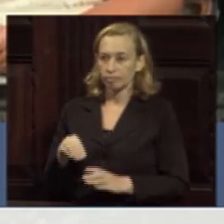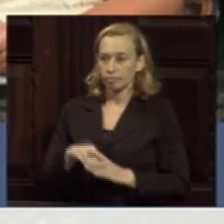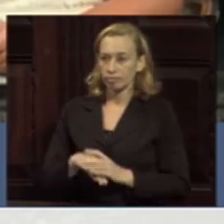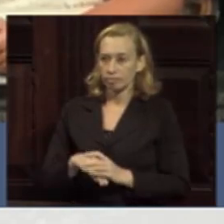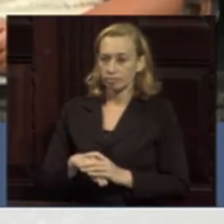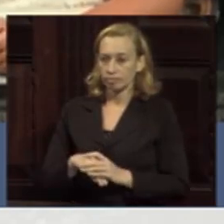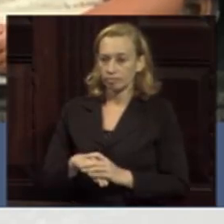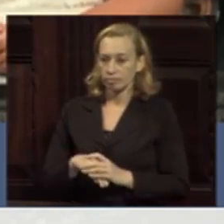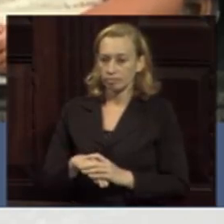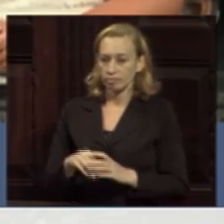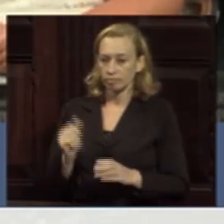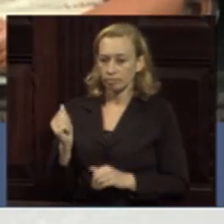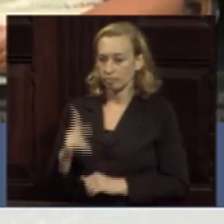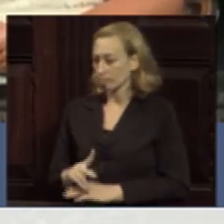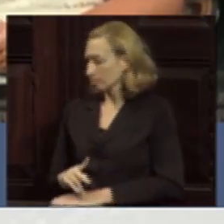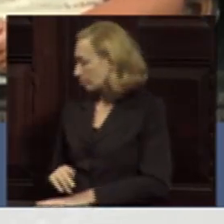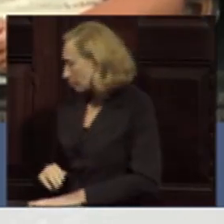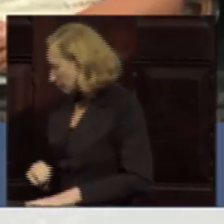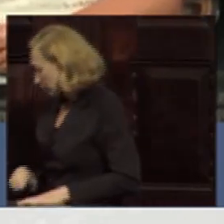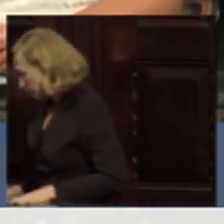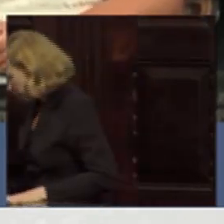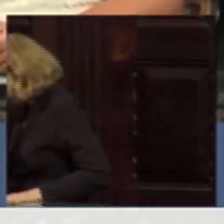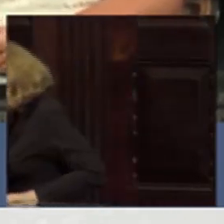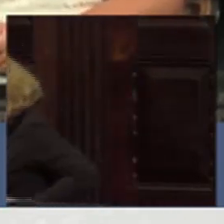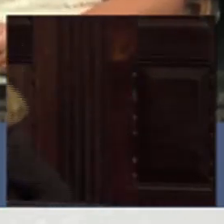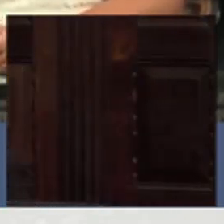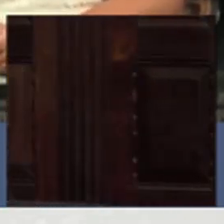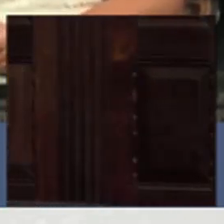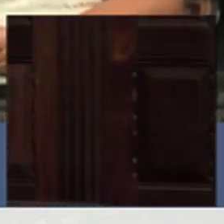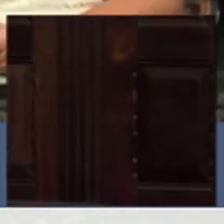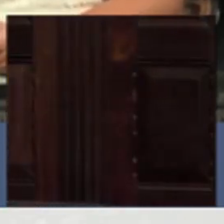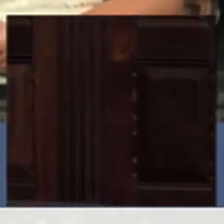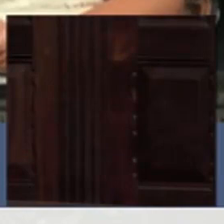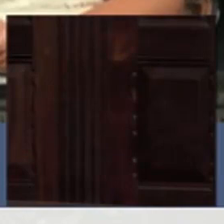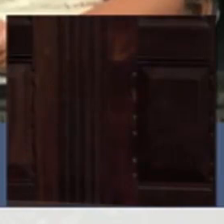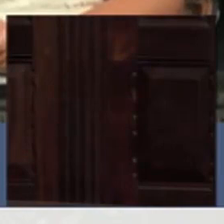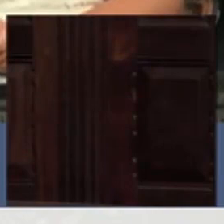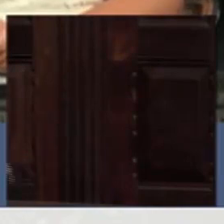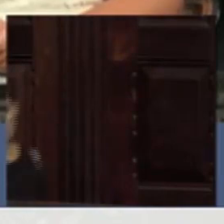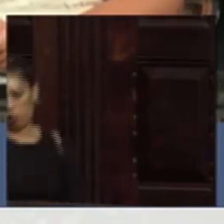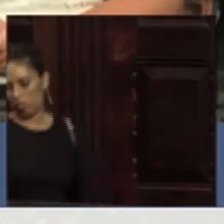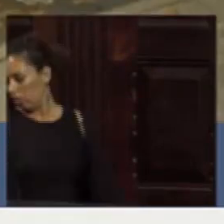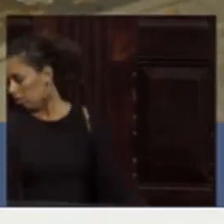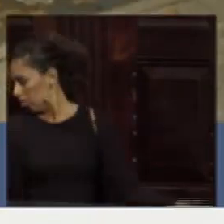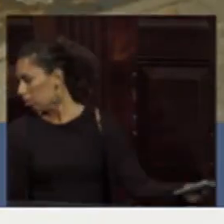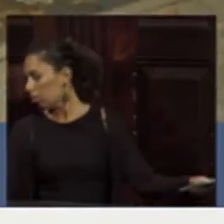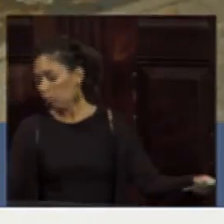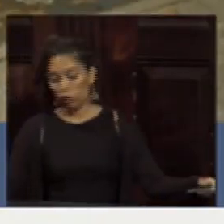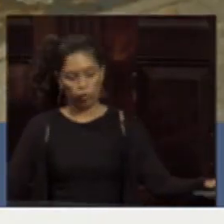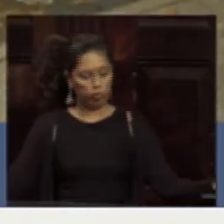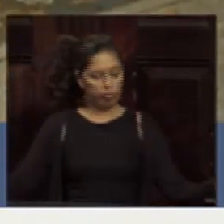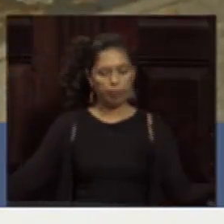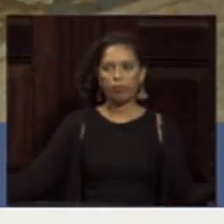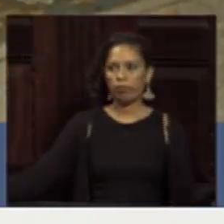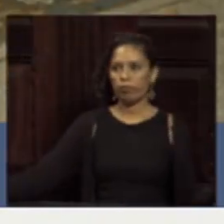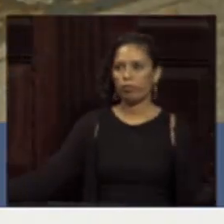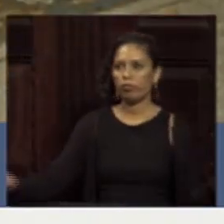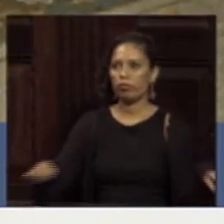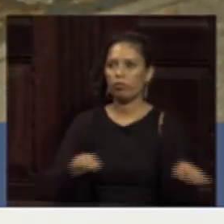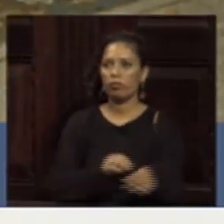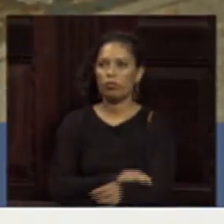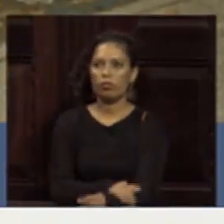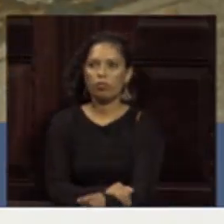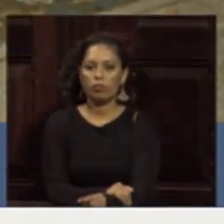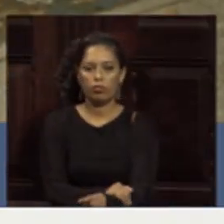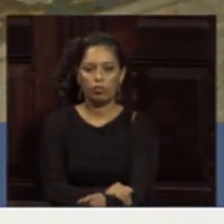votação. Aprovado. Pela ordem, com a palavra, deputado Fábio Serafini. Senhor presidente, eu encaminhei